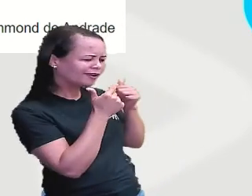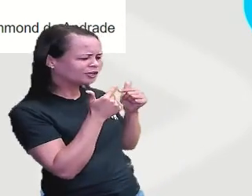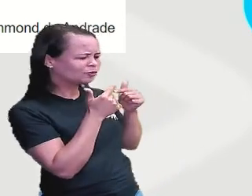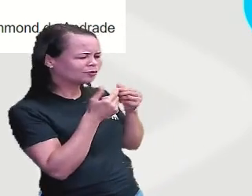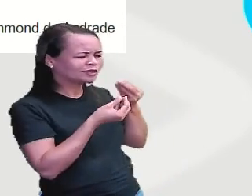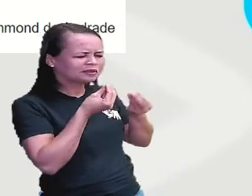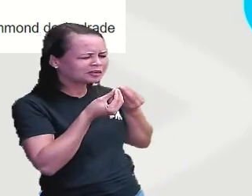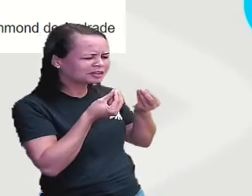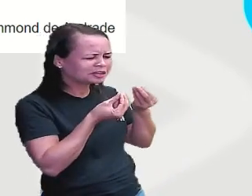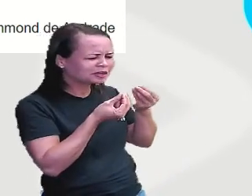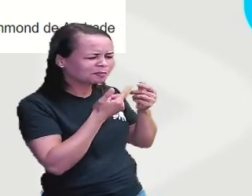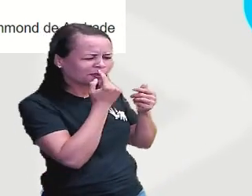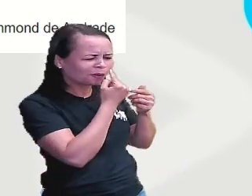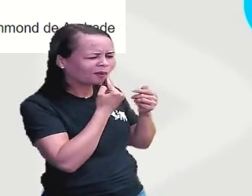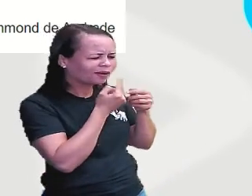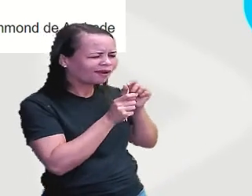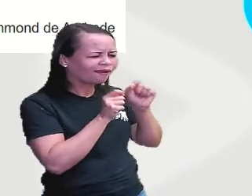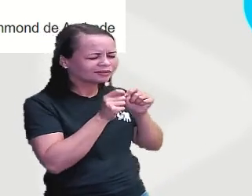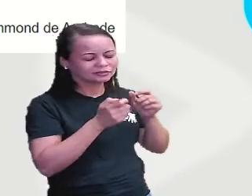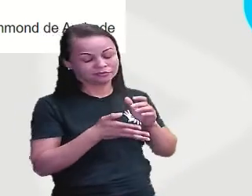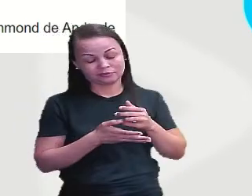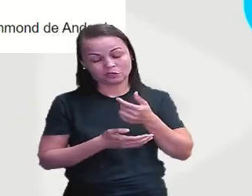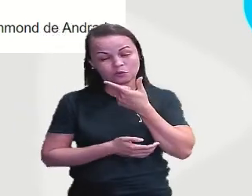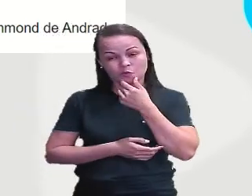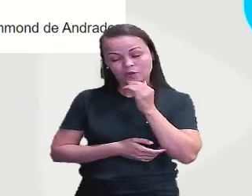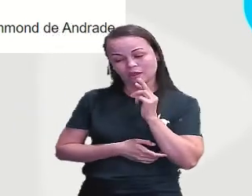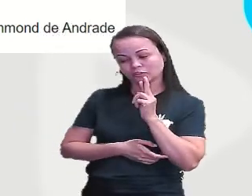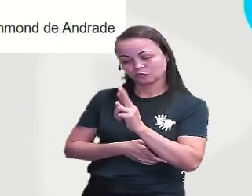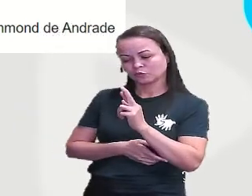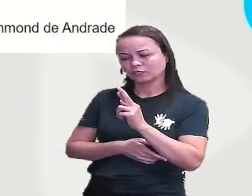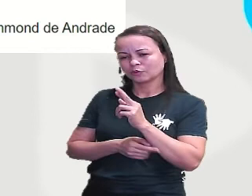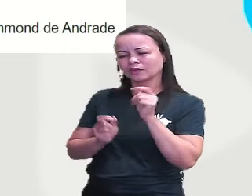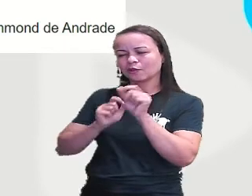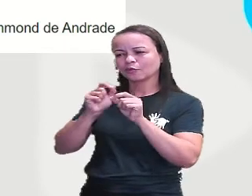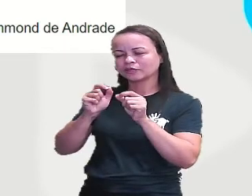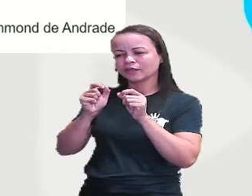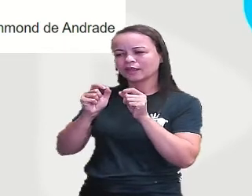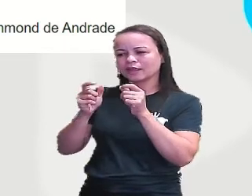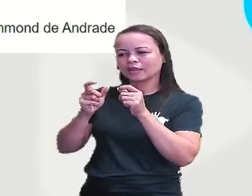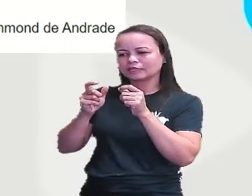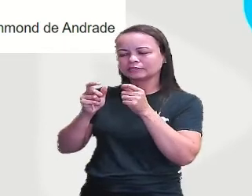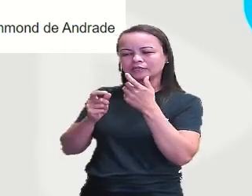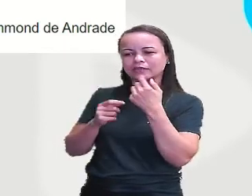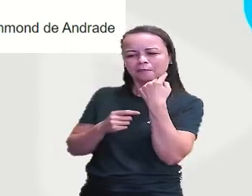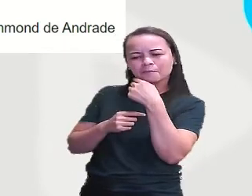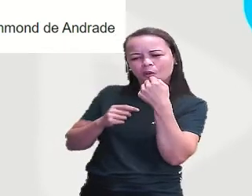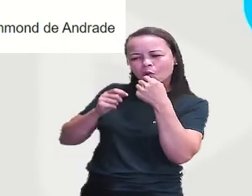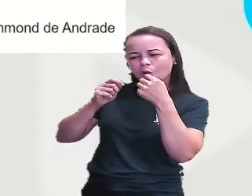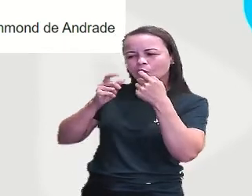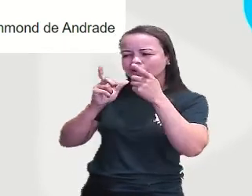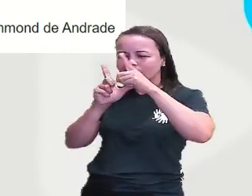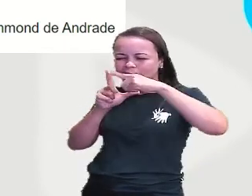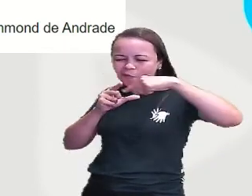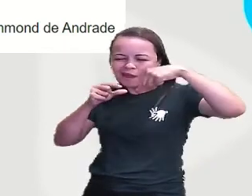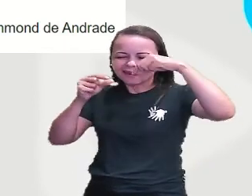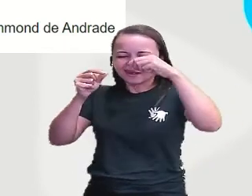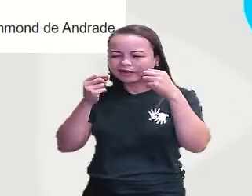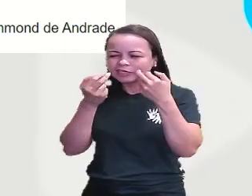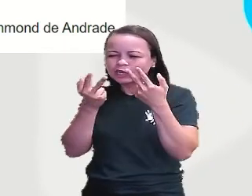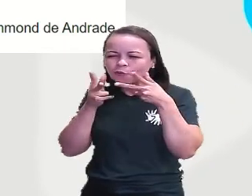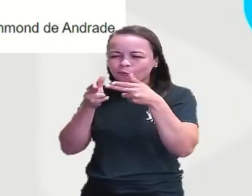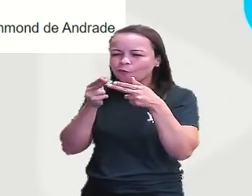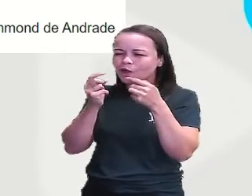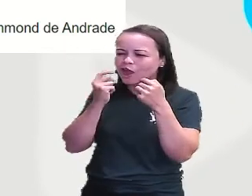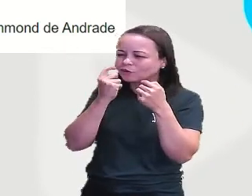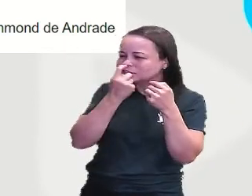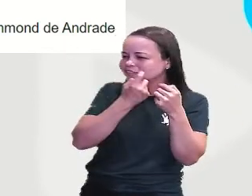é essa. O rapaz respondeu que é uma boca toda enluarada, de dentes muito alvos e leitosos, entende? Ela não